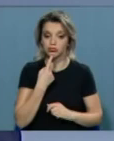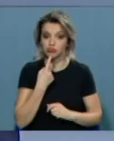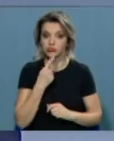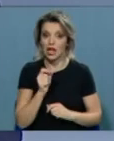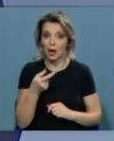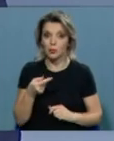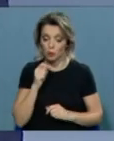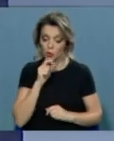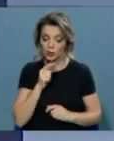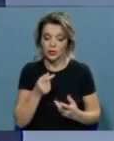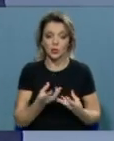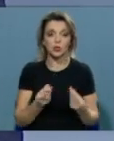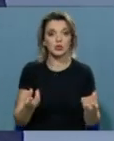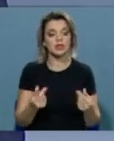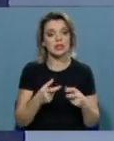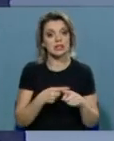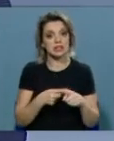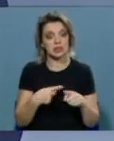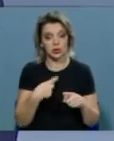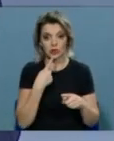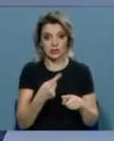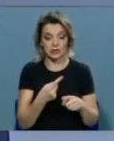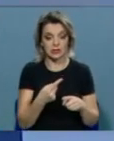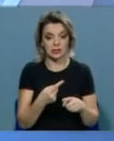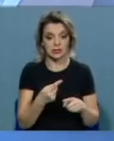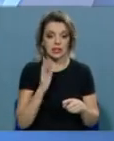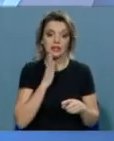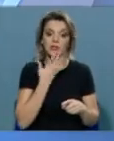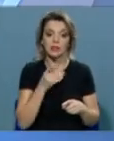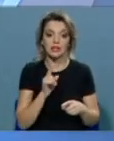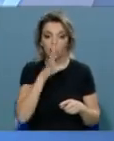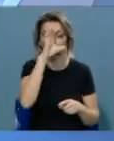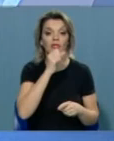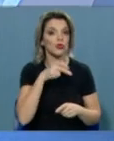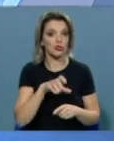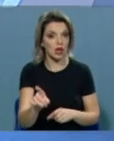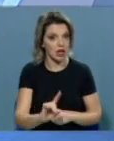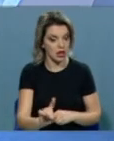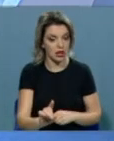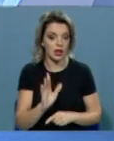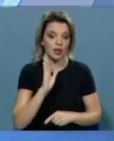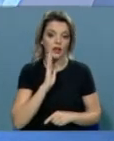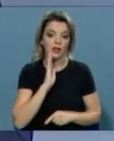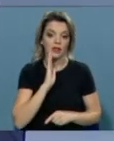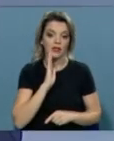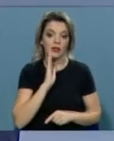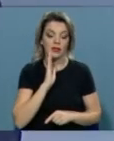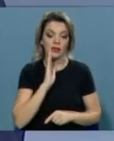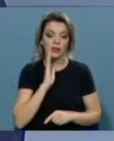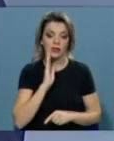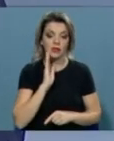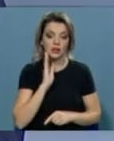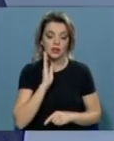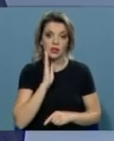rapidamente uma solução interessante que eu deixo aqui para o e não foi envolvimento do governo regional mas também do pode